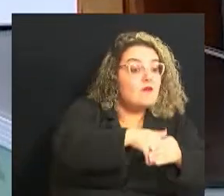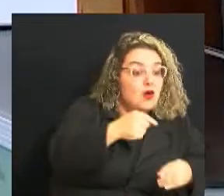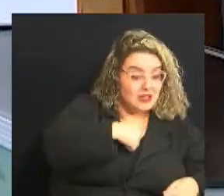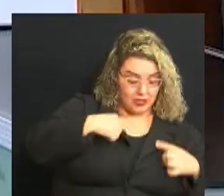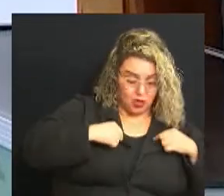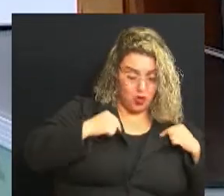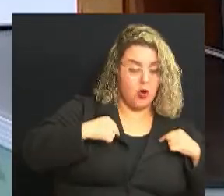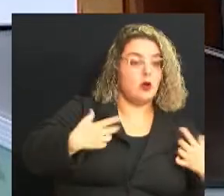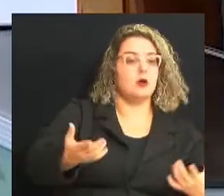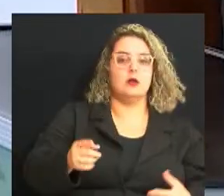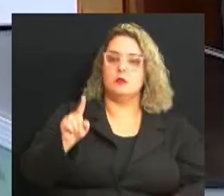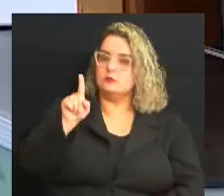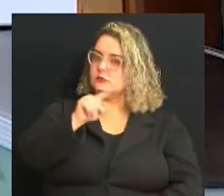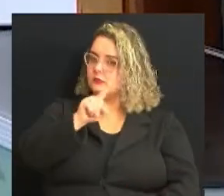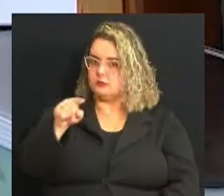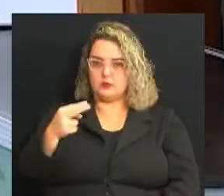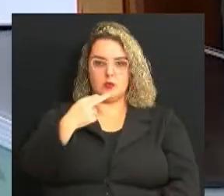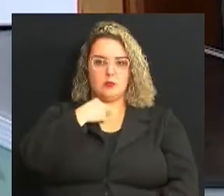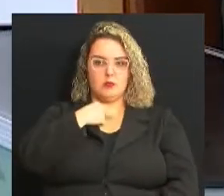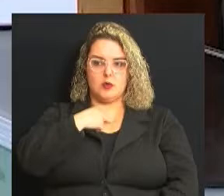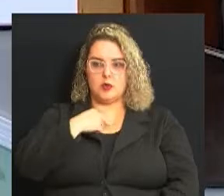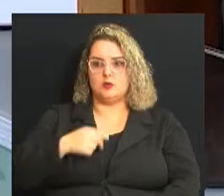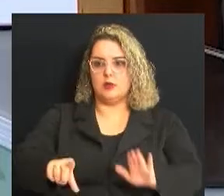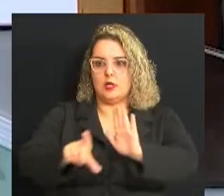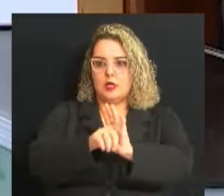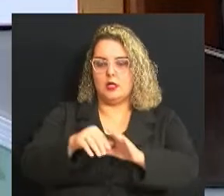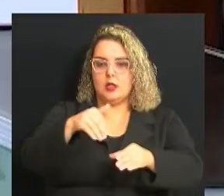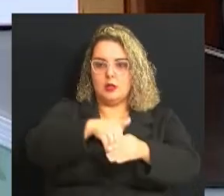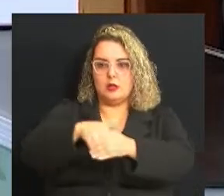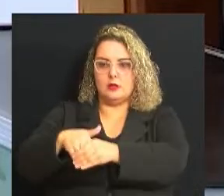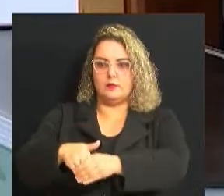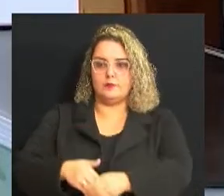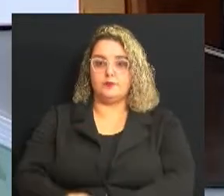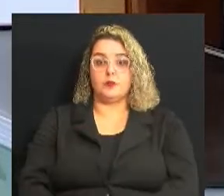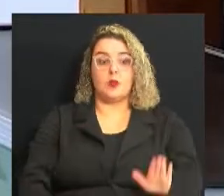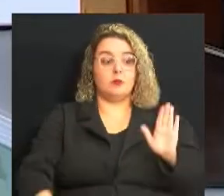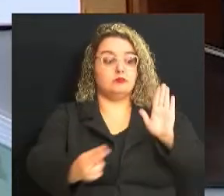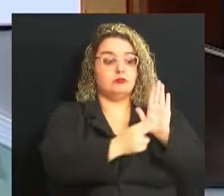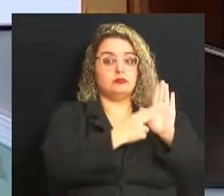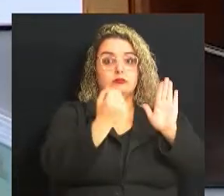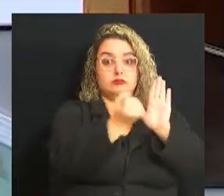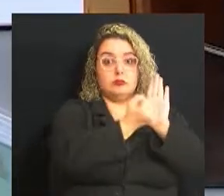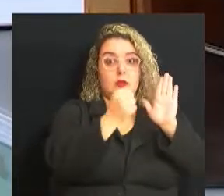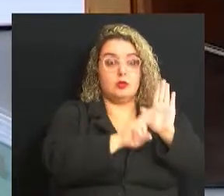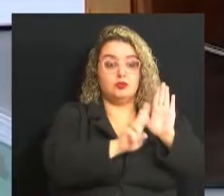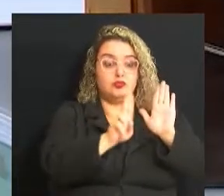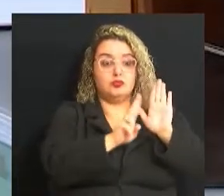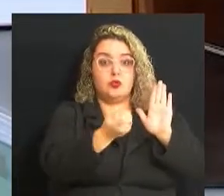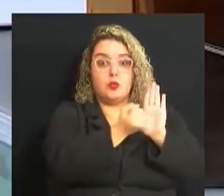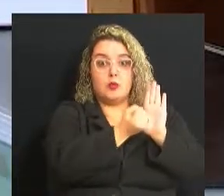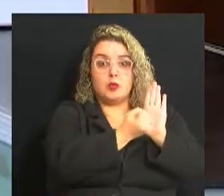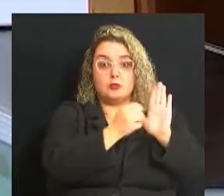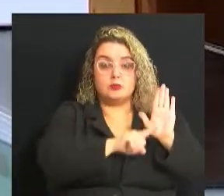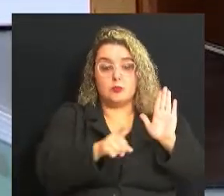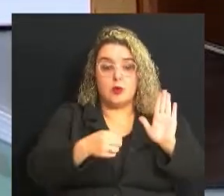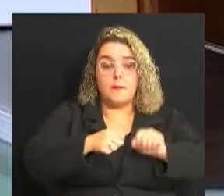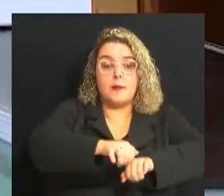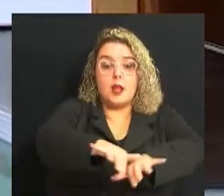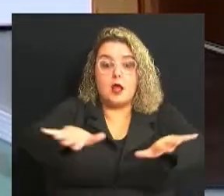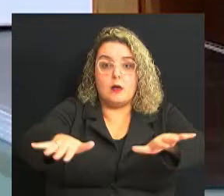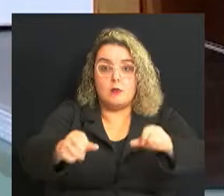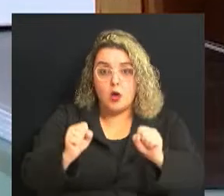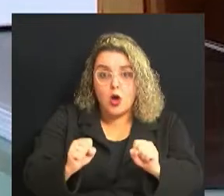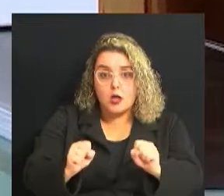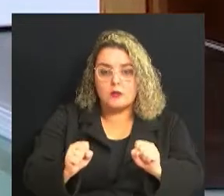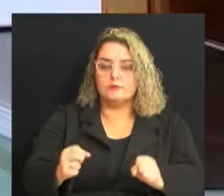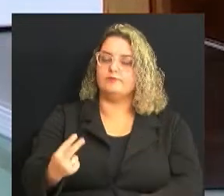tudo é vedado pela lei de eleições. Distribuição de santinho na porta da escola. Também não pode. Toda propaganda eleitoral